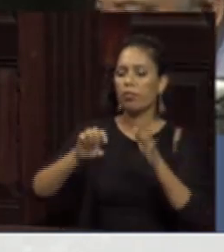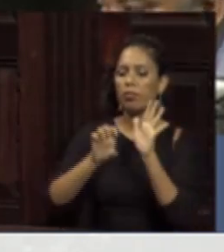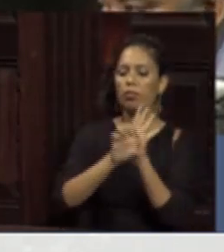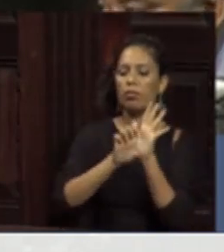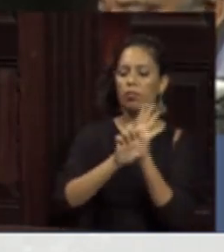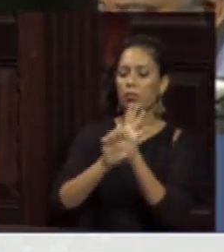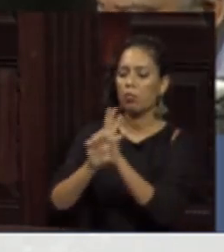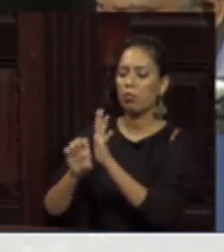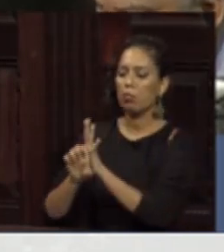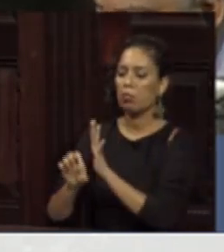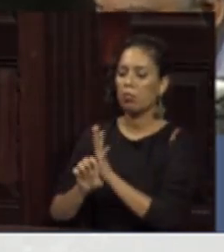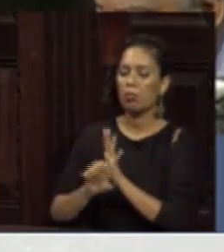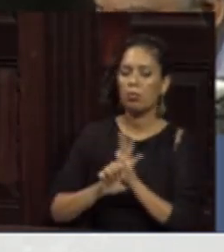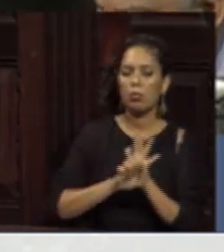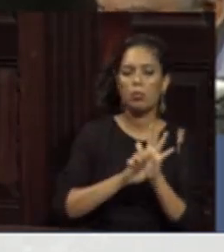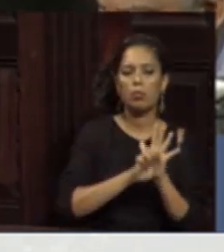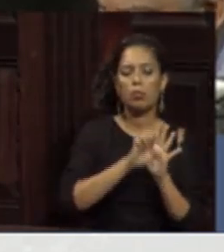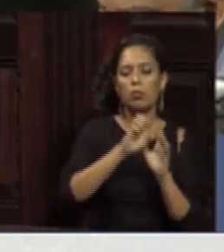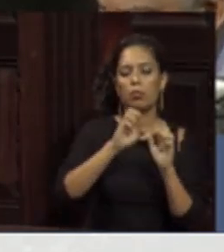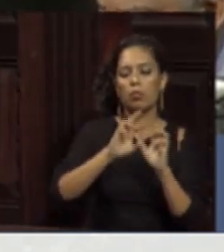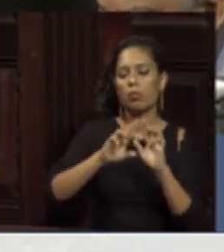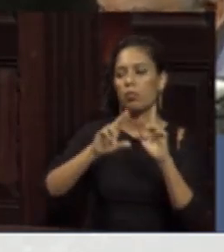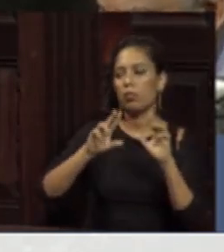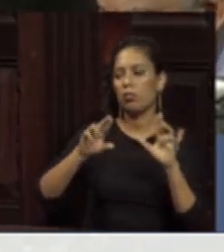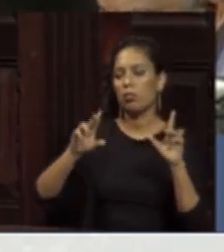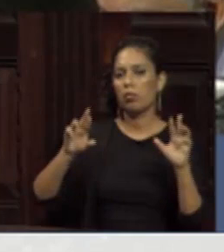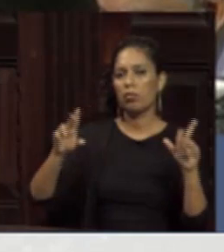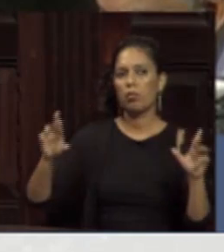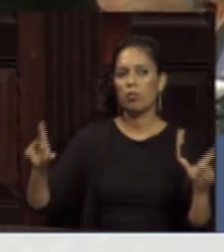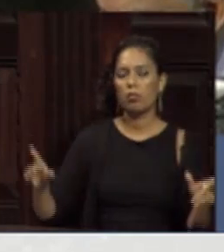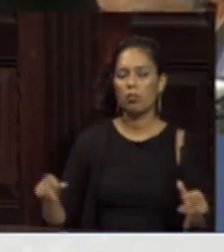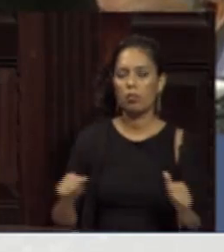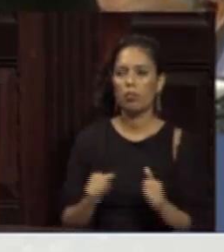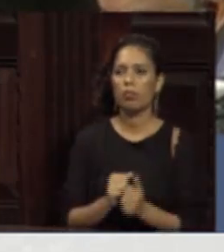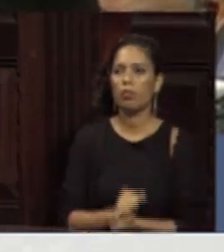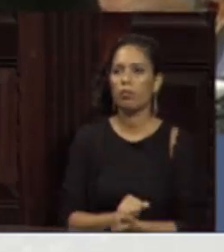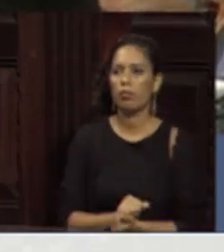de justiça. Senhores que aprovam, permaneçam como estão. Aprovado.